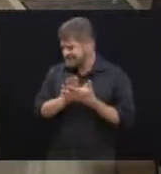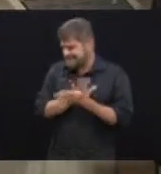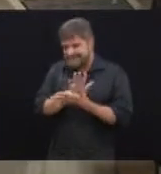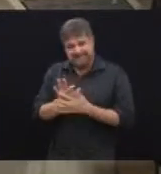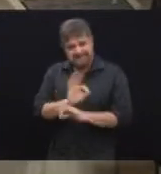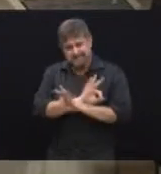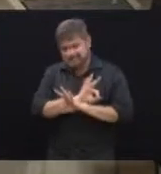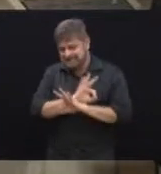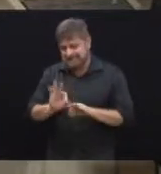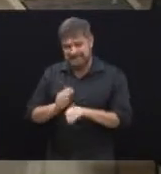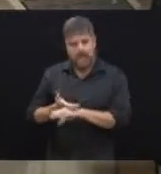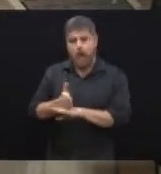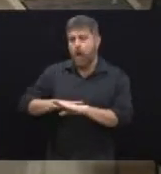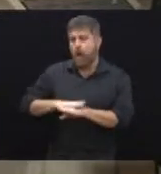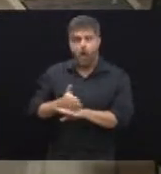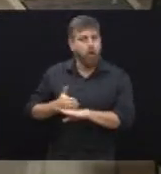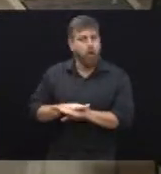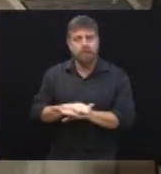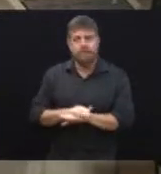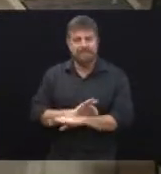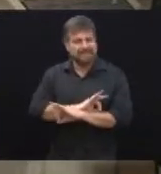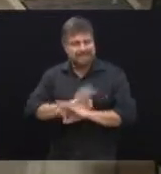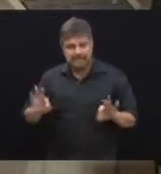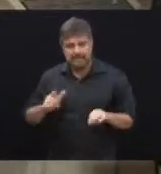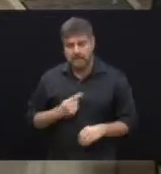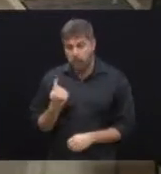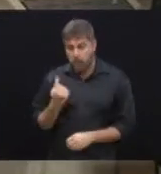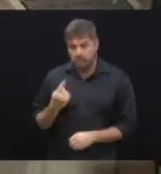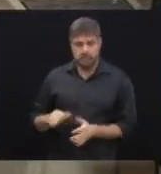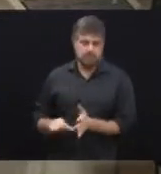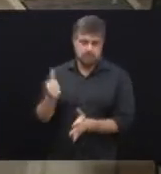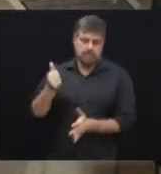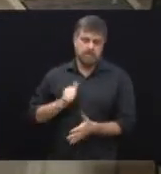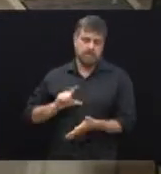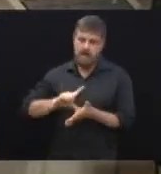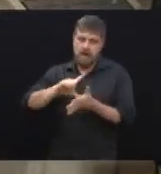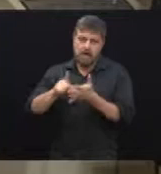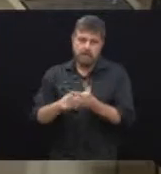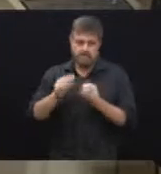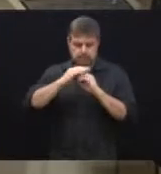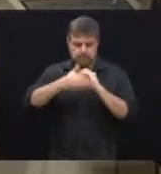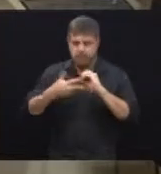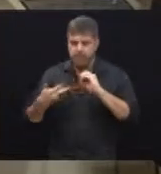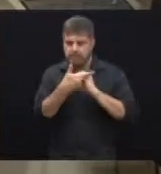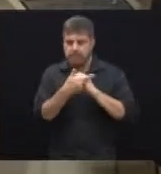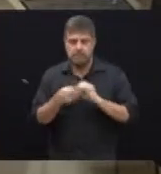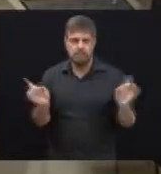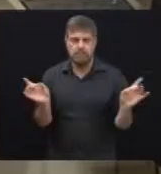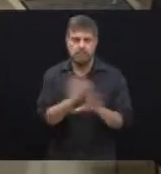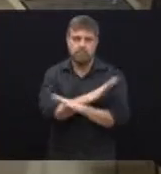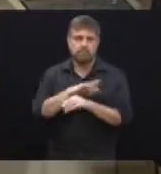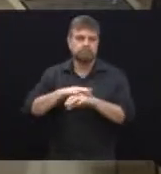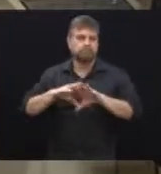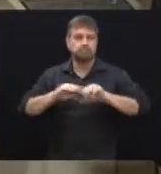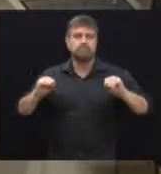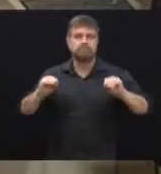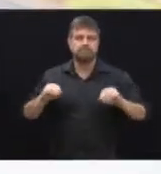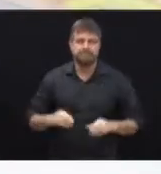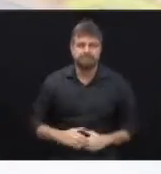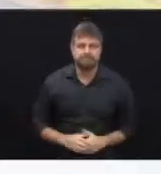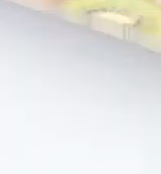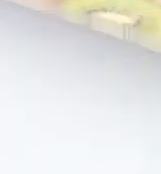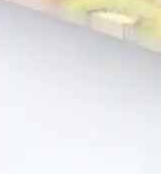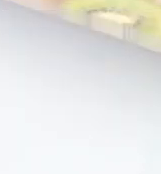sente essa lente dentro dos olhos, e a gente faz uma vez só. Nunca mais teve catarata, operou, é uma vez só, não mexe